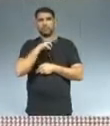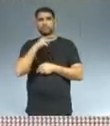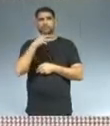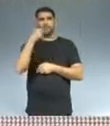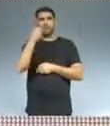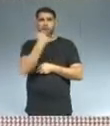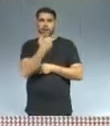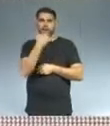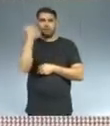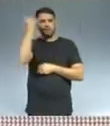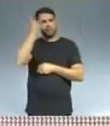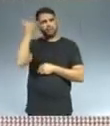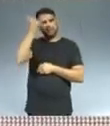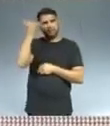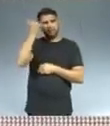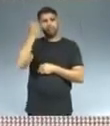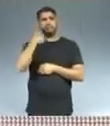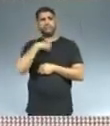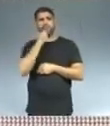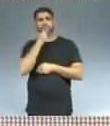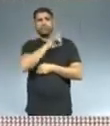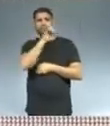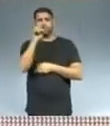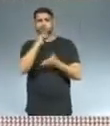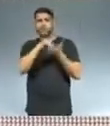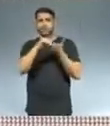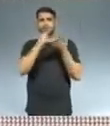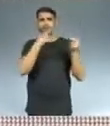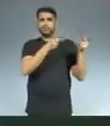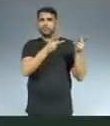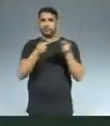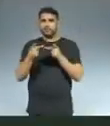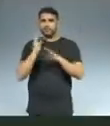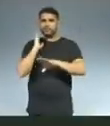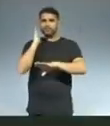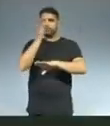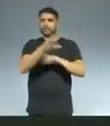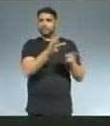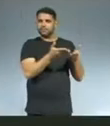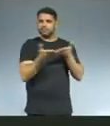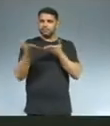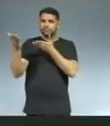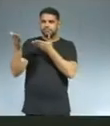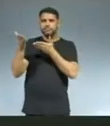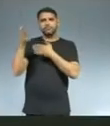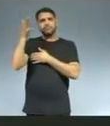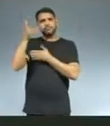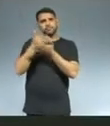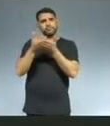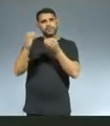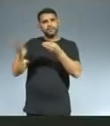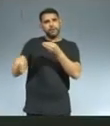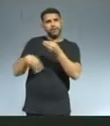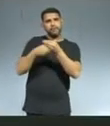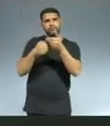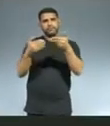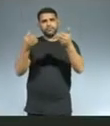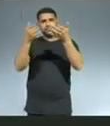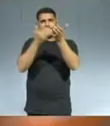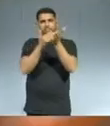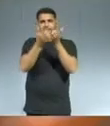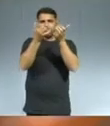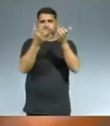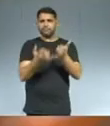inglês e espanhol hoje é secretário seja bem-vindo e de imediato já lhe Repassa a palavra para suas contribuições